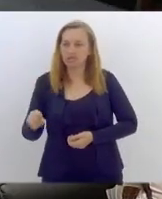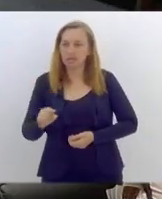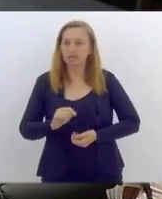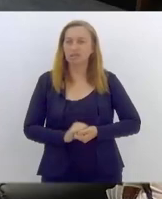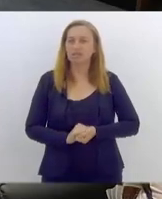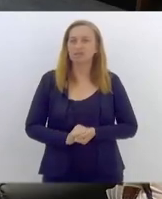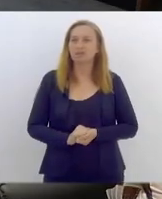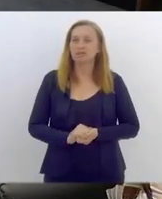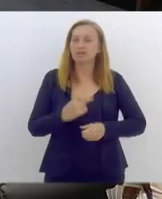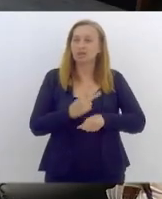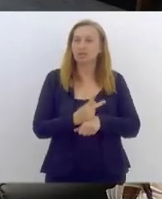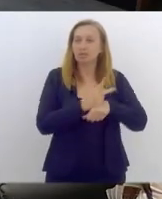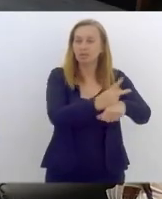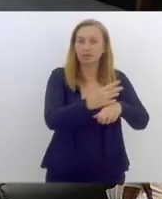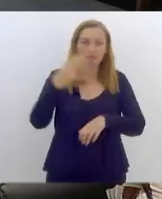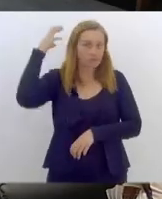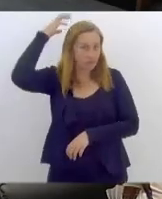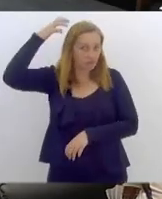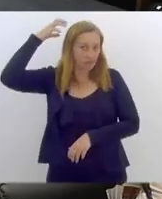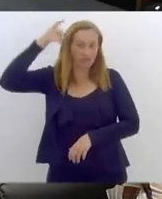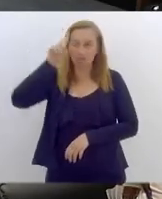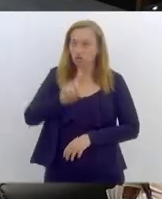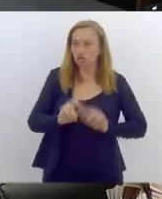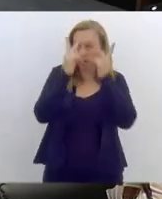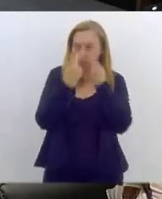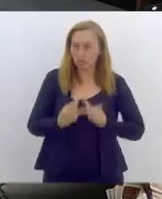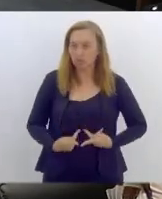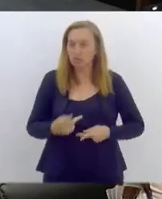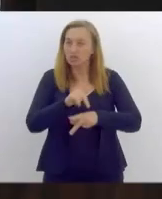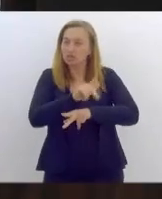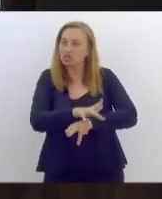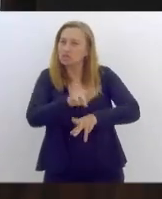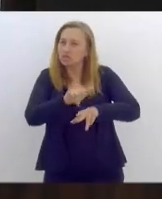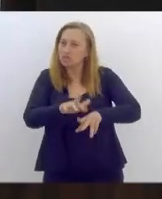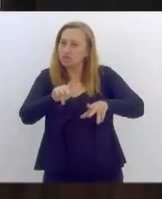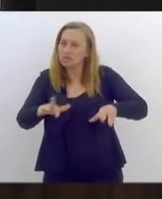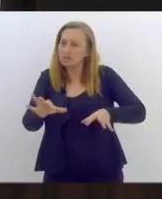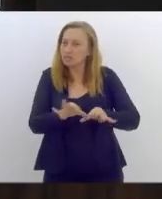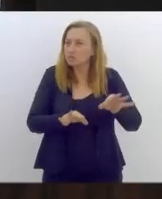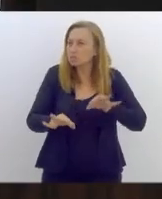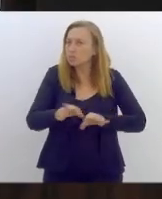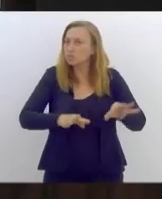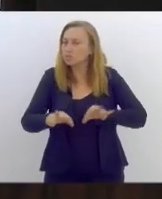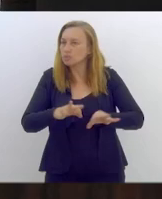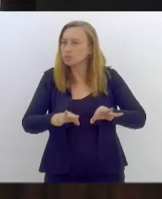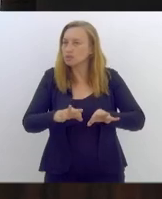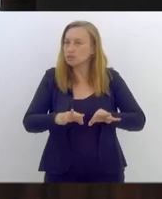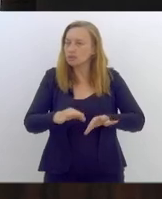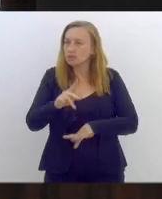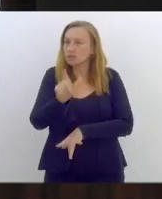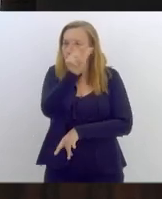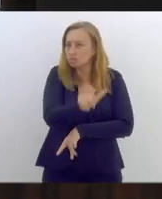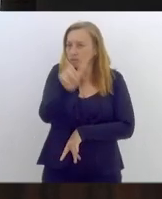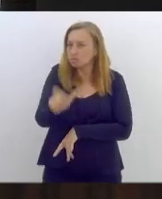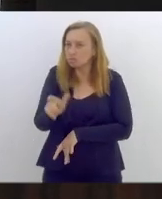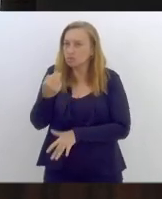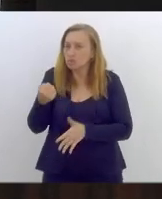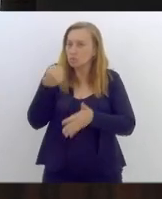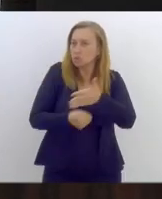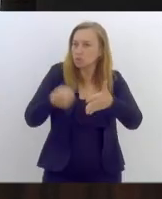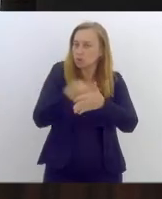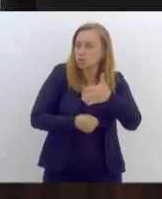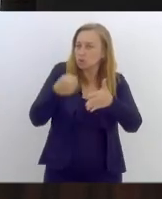do Prêmio Marielle Franco de Direitos Humanos às diversas organizações e personalidades que lutam de